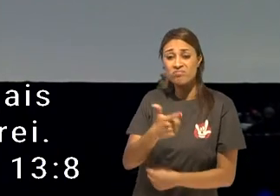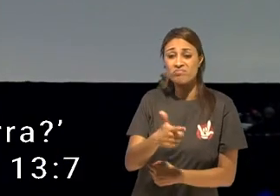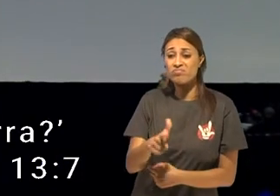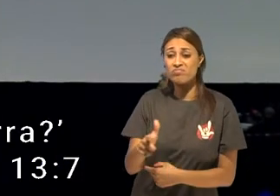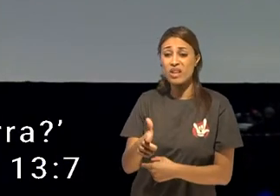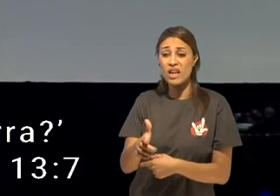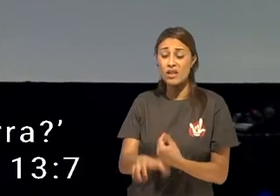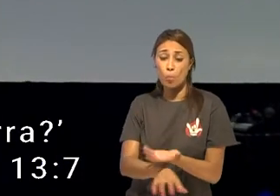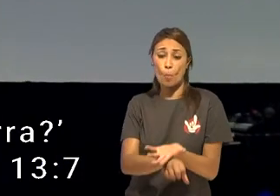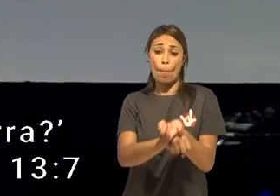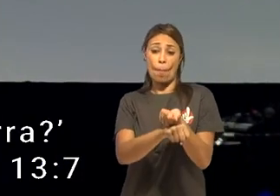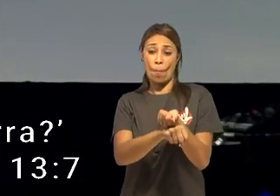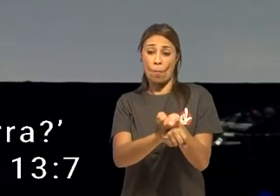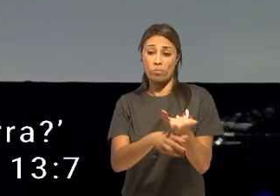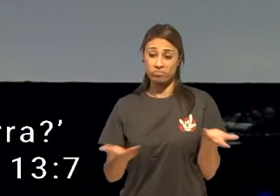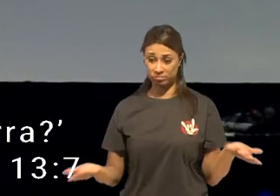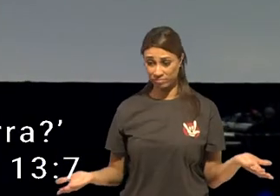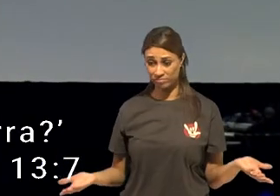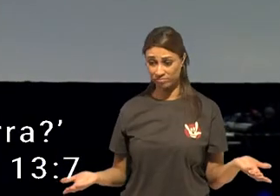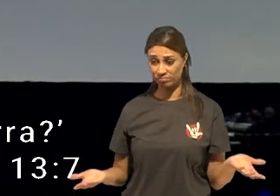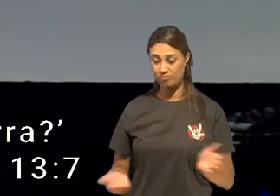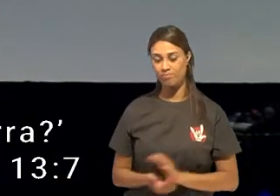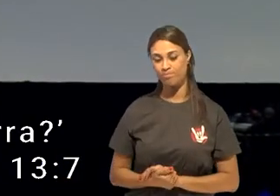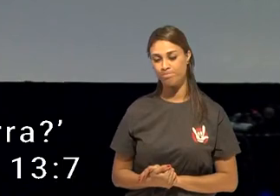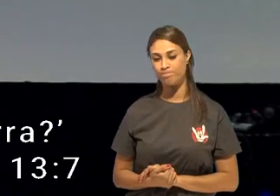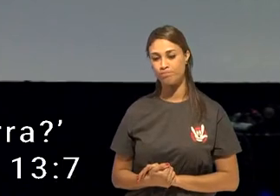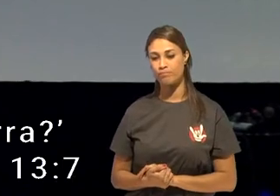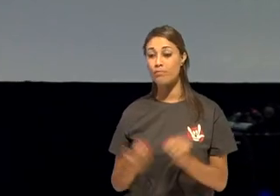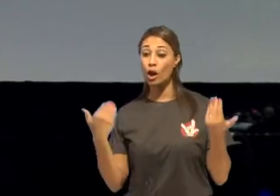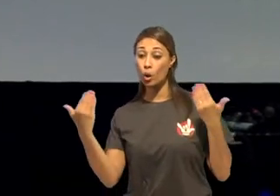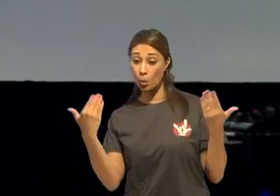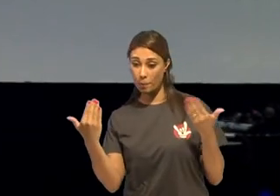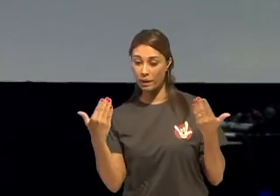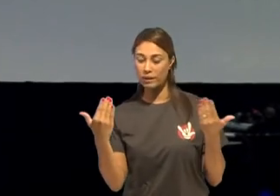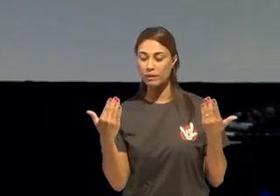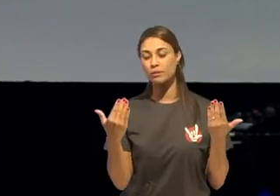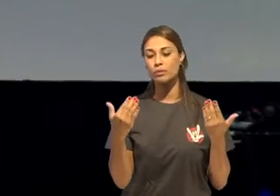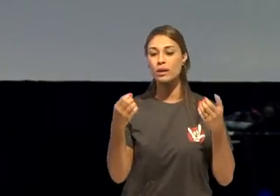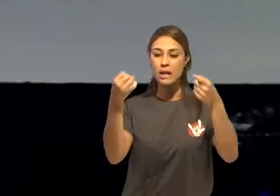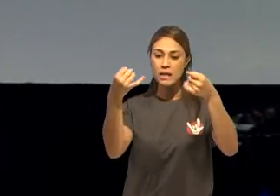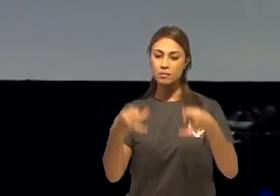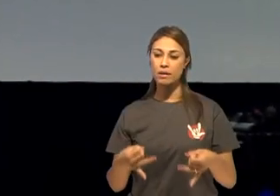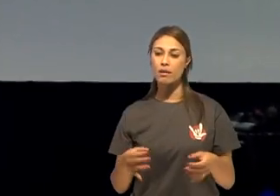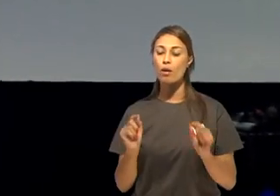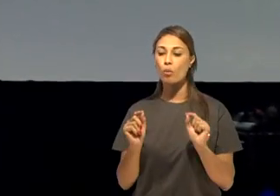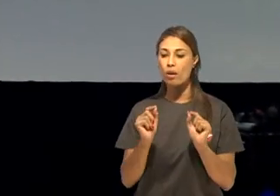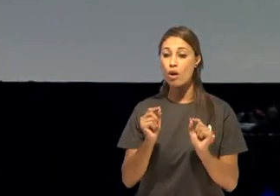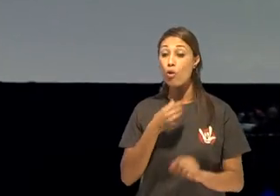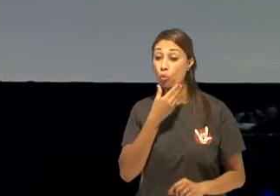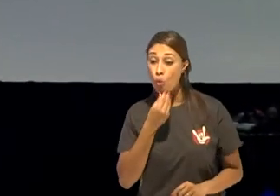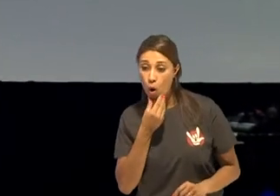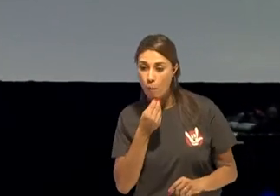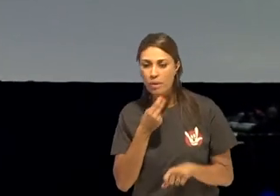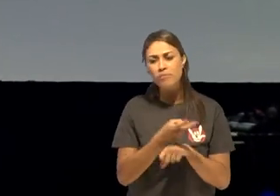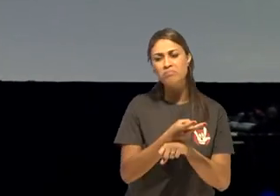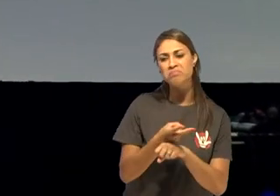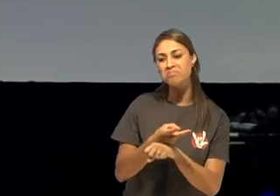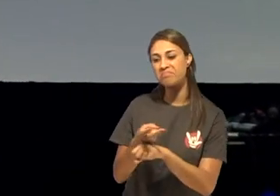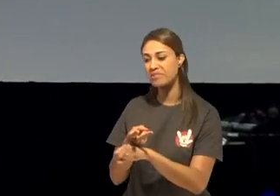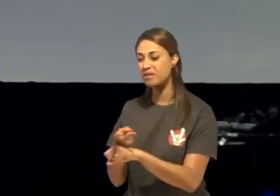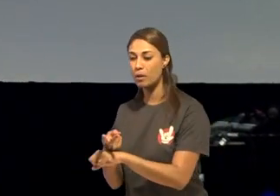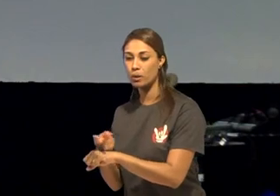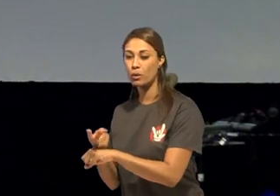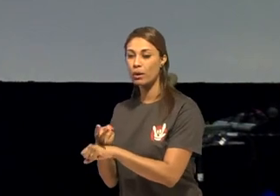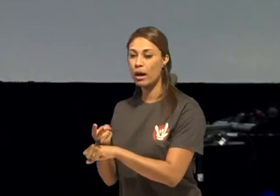falando de um agricultor que vai procurar fruto. E o Senhor procura fruto em